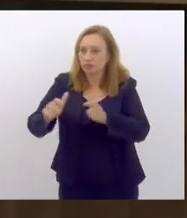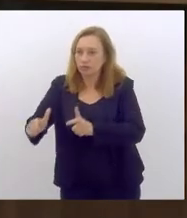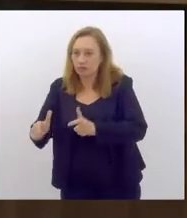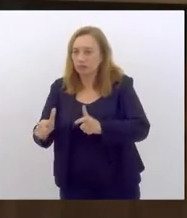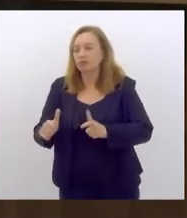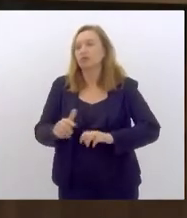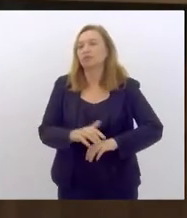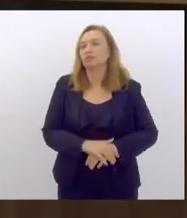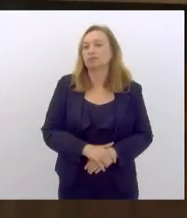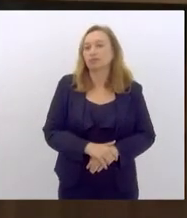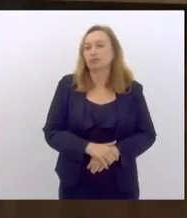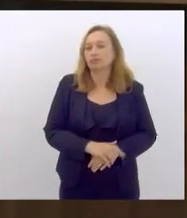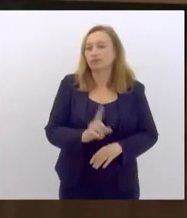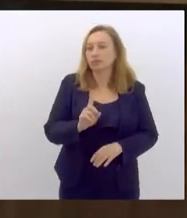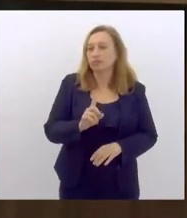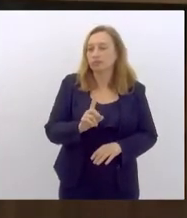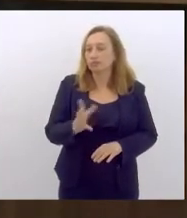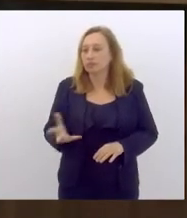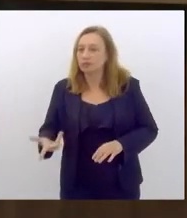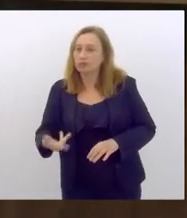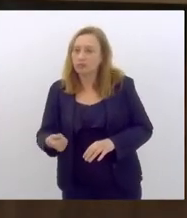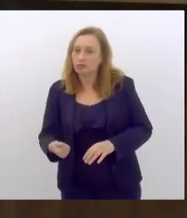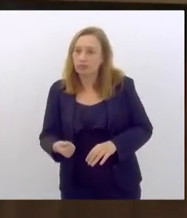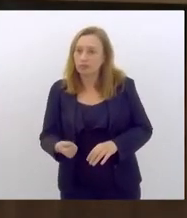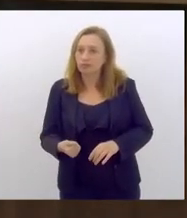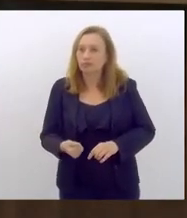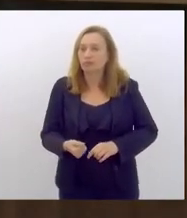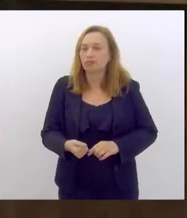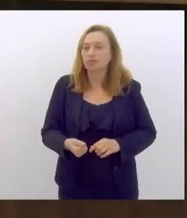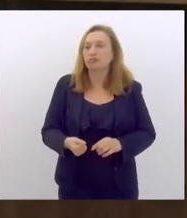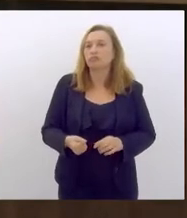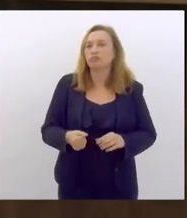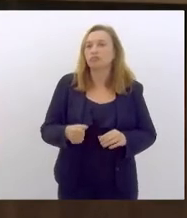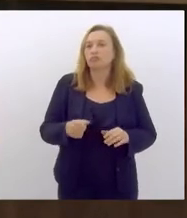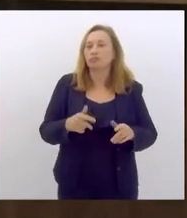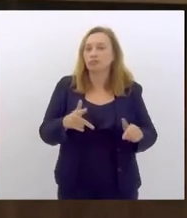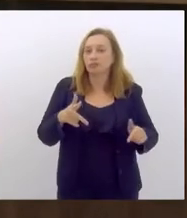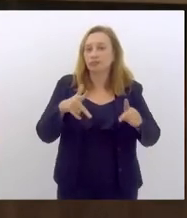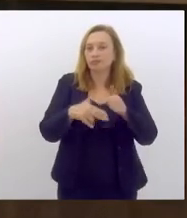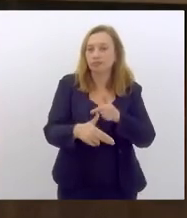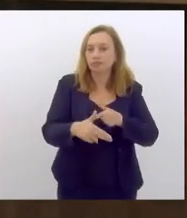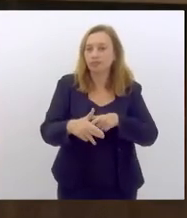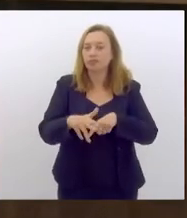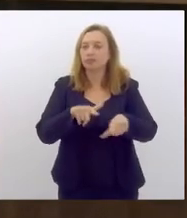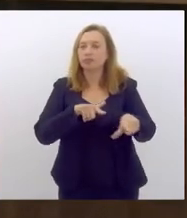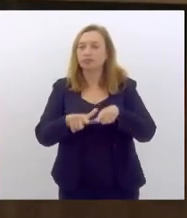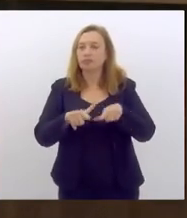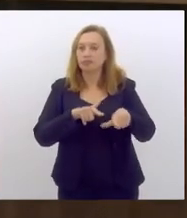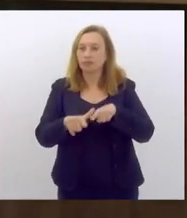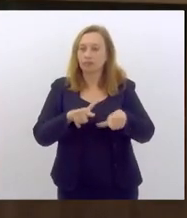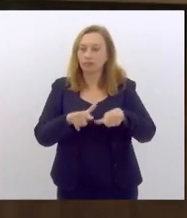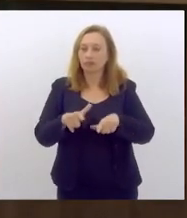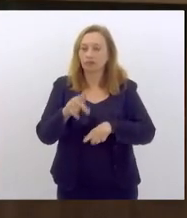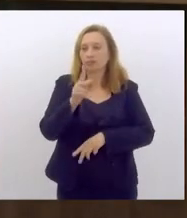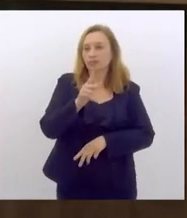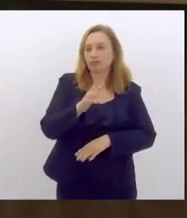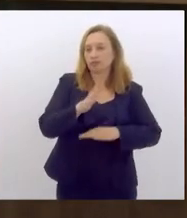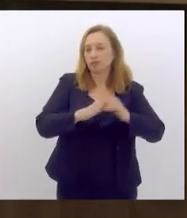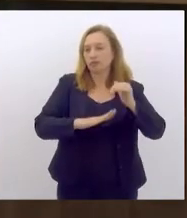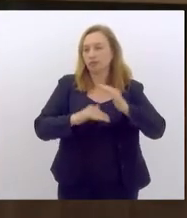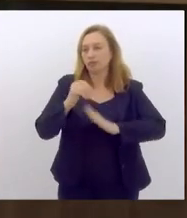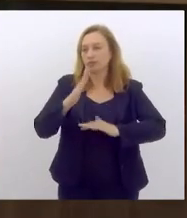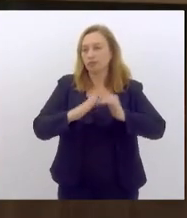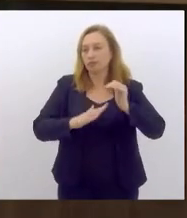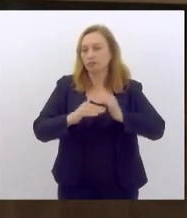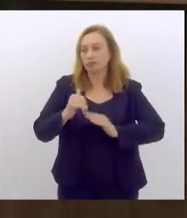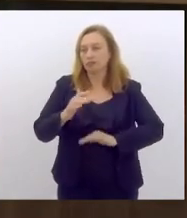quais não possuem qualificação, atrapalhando o trabalho dos profissionais